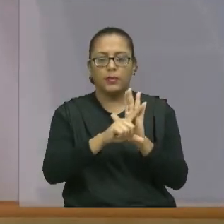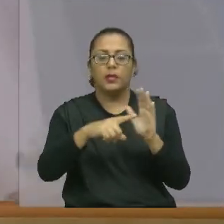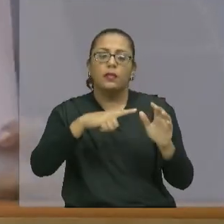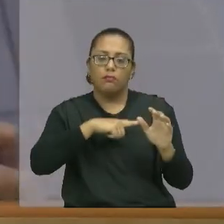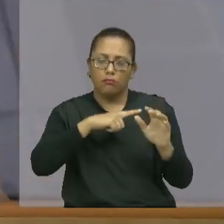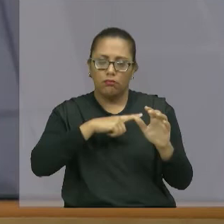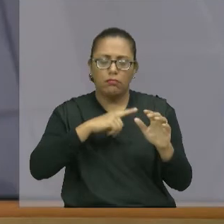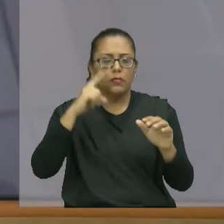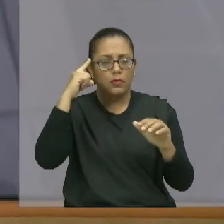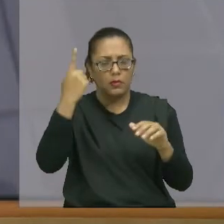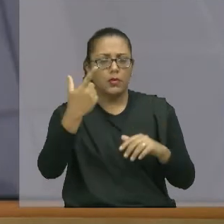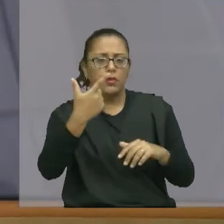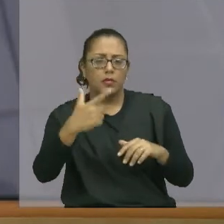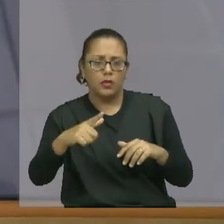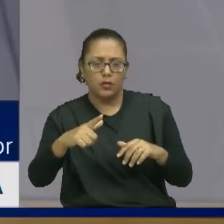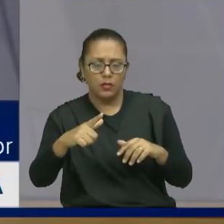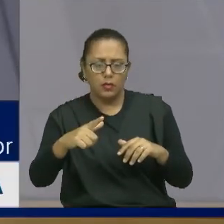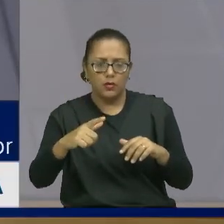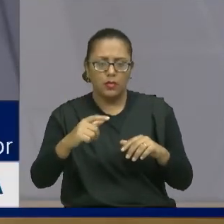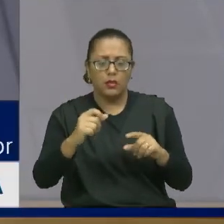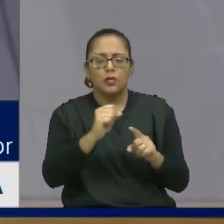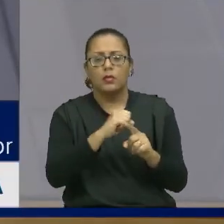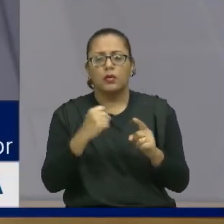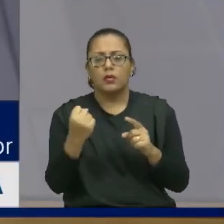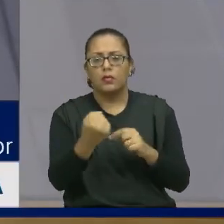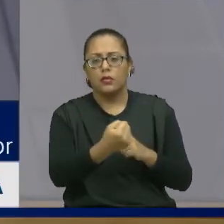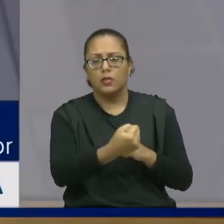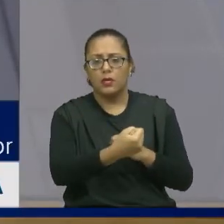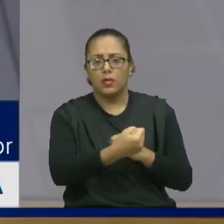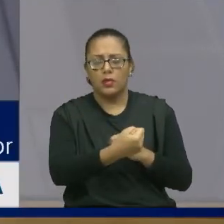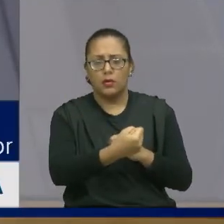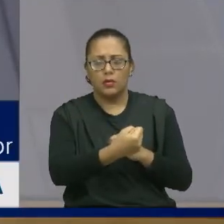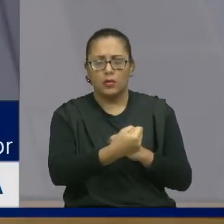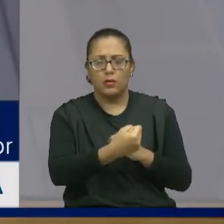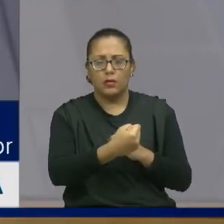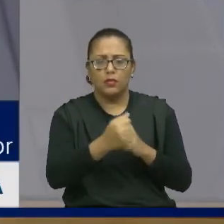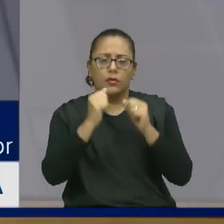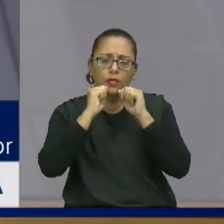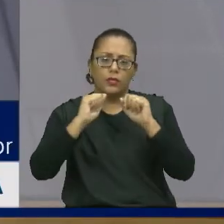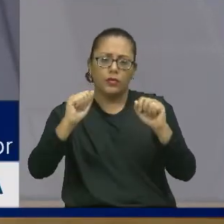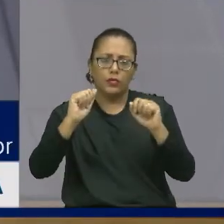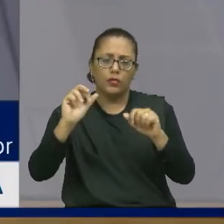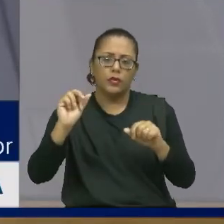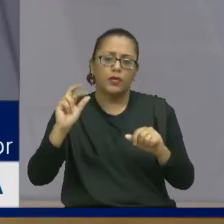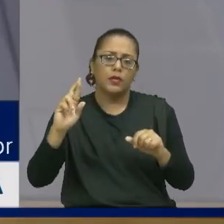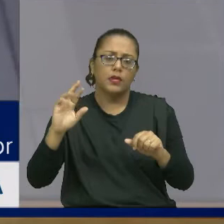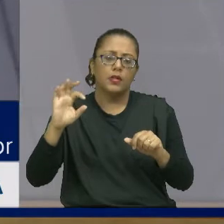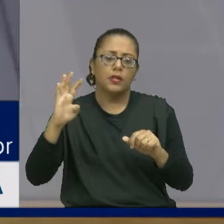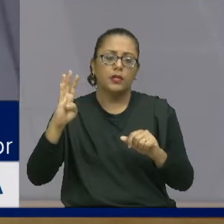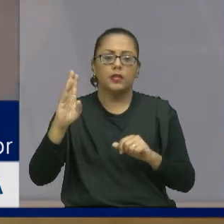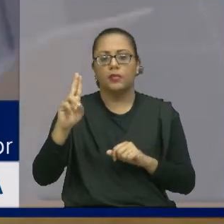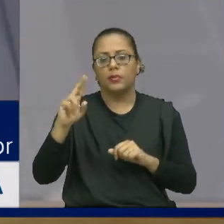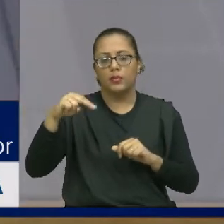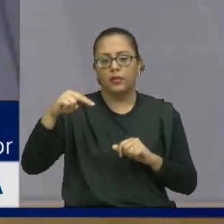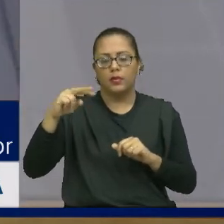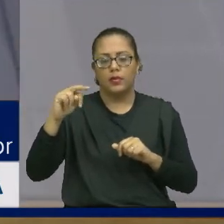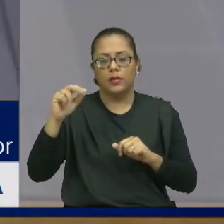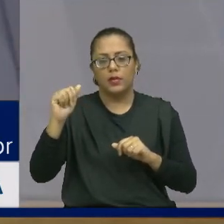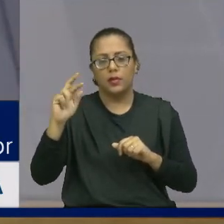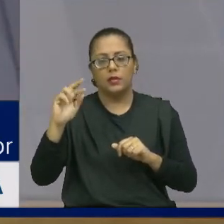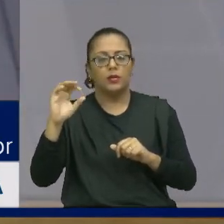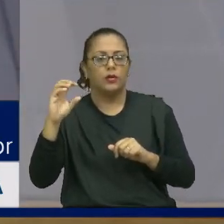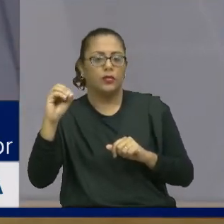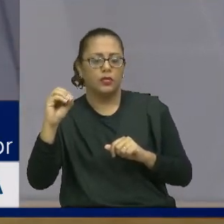feitas pela Associação dos Auditores Tributários Municipais de São José dos Campos. Então, eu